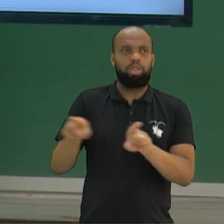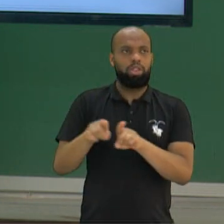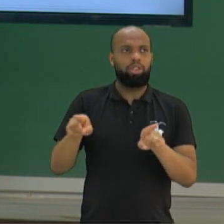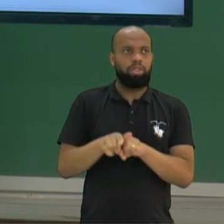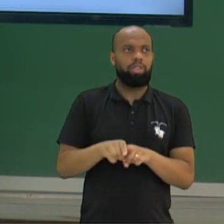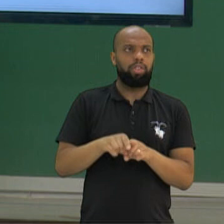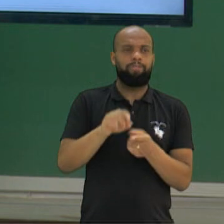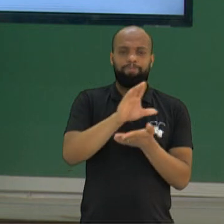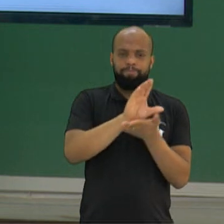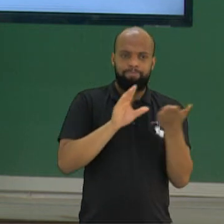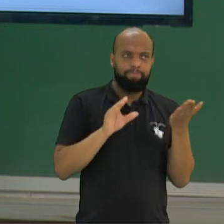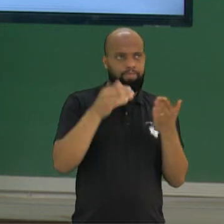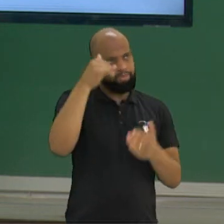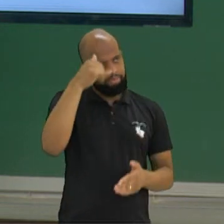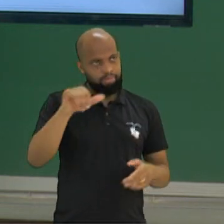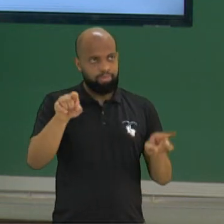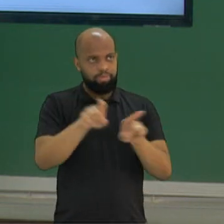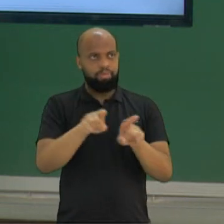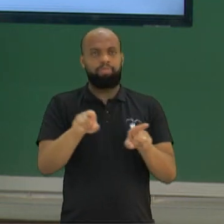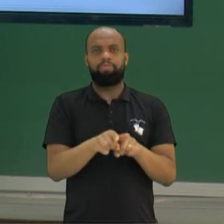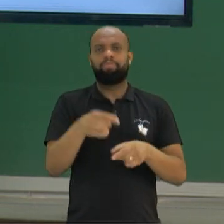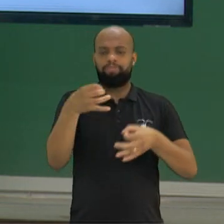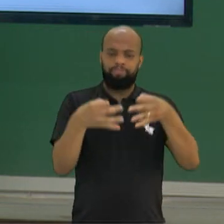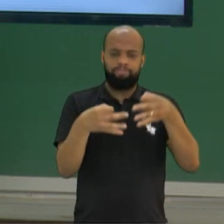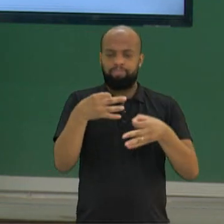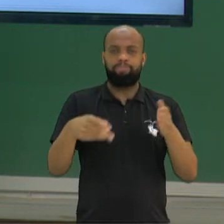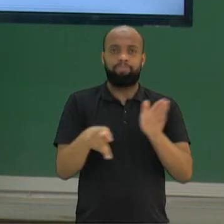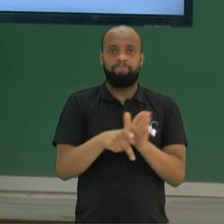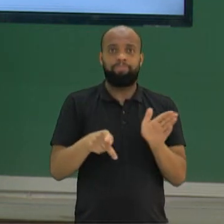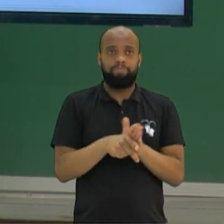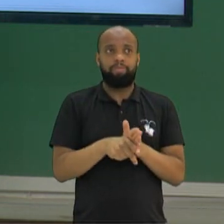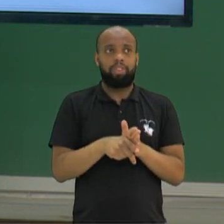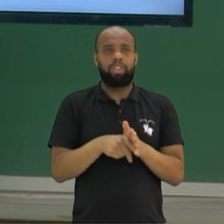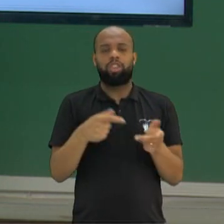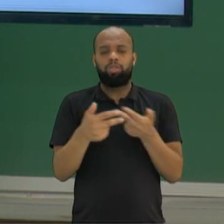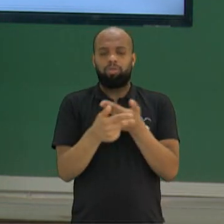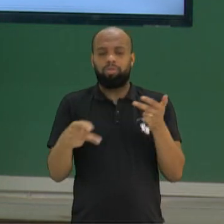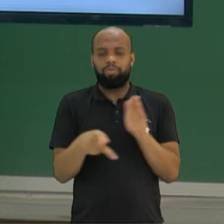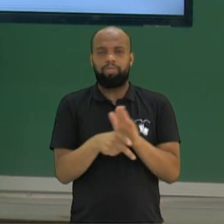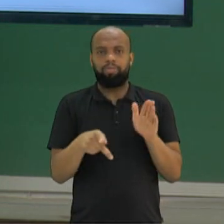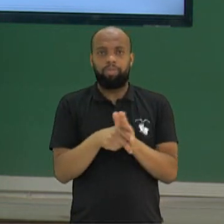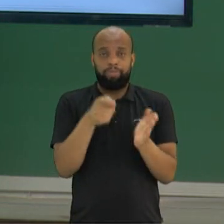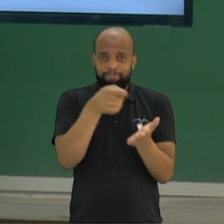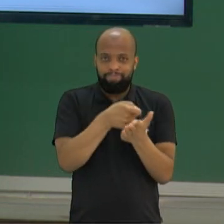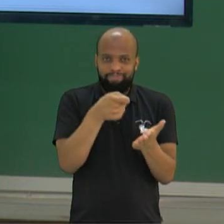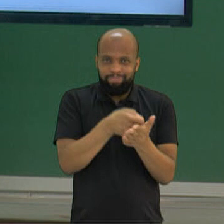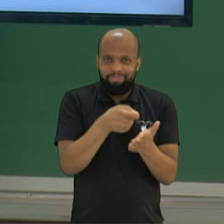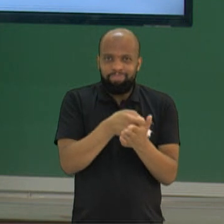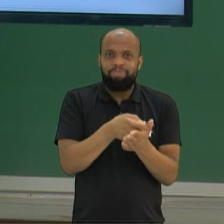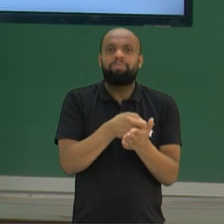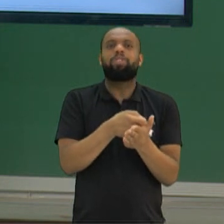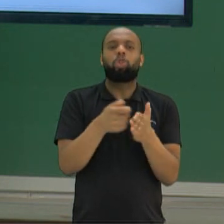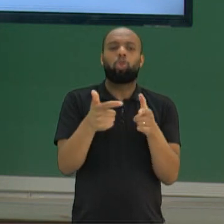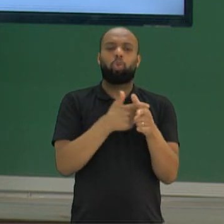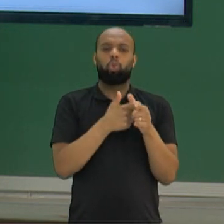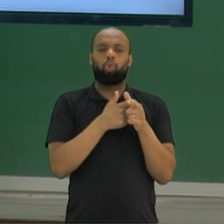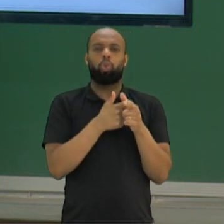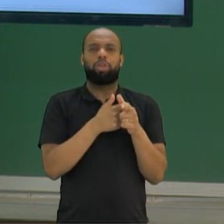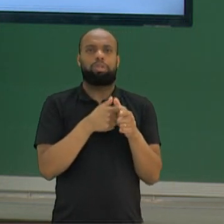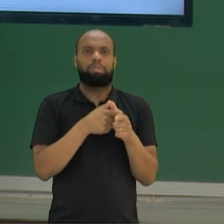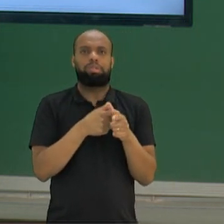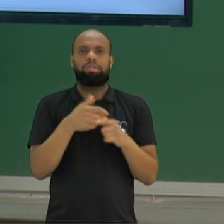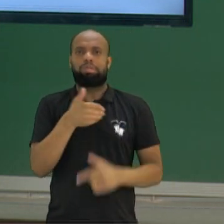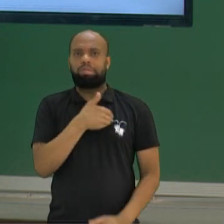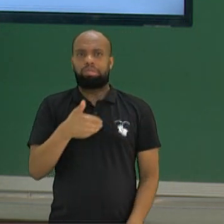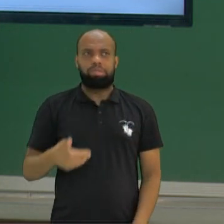de empréstimos, né? E como justificativa para sanear as contas públicas, para o Estado acabar gastando menos, ele